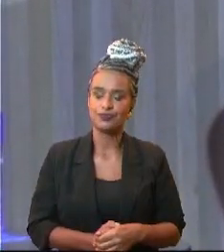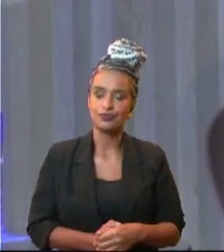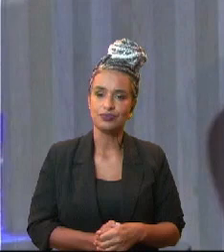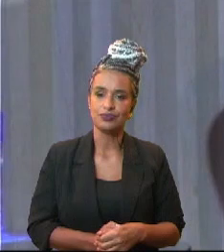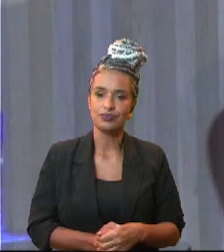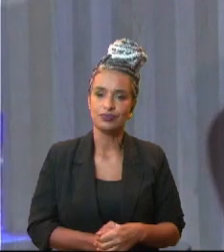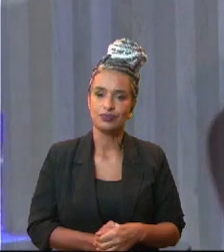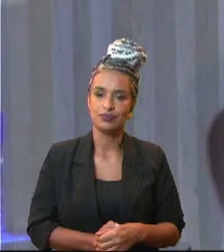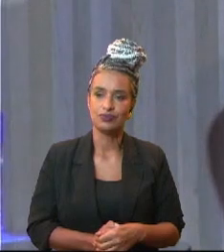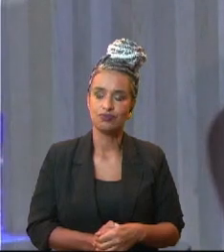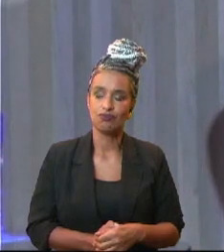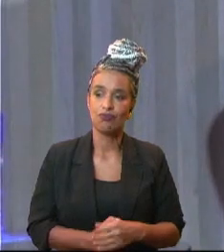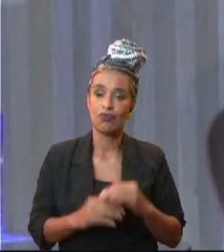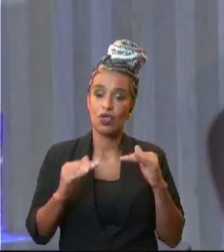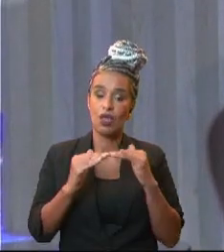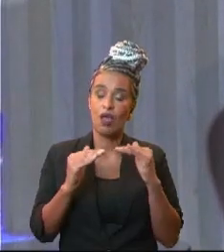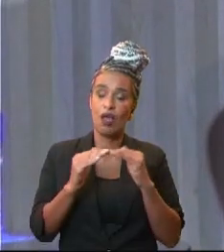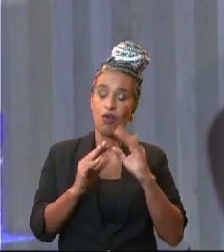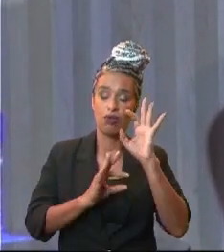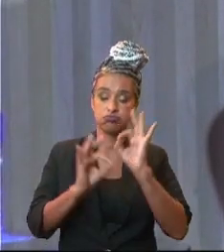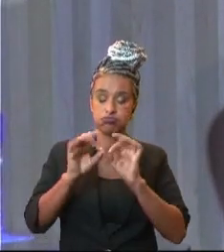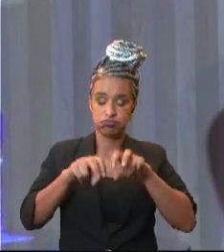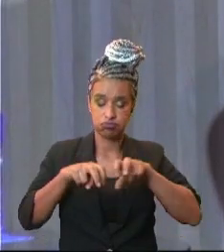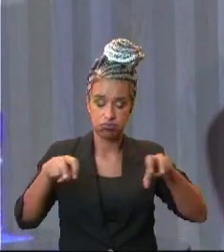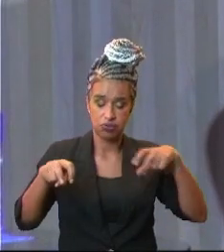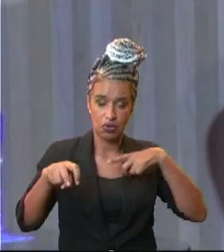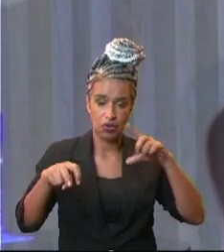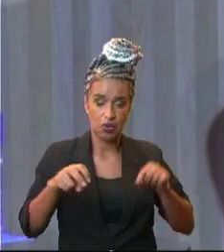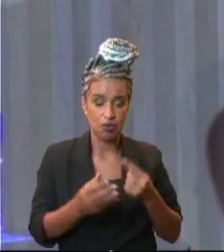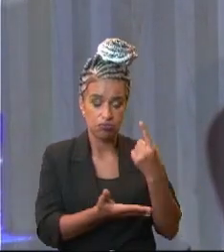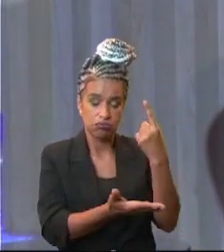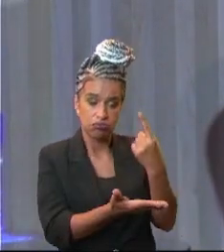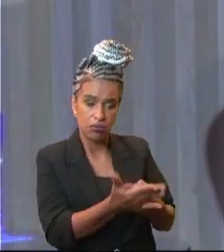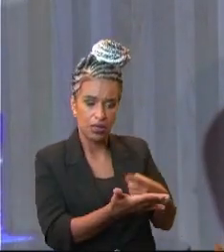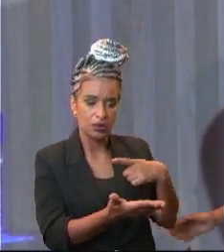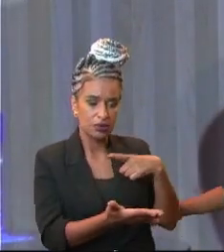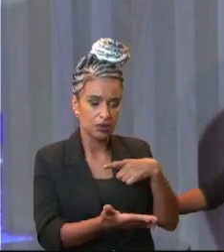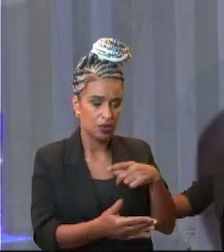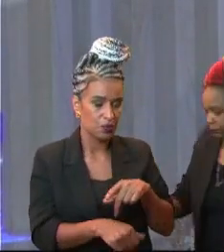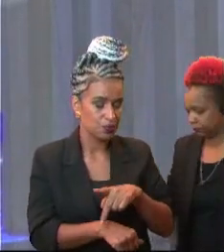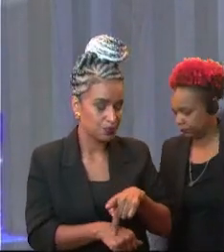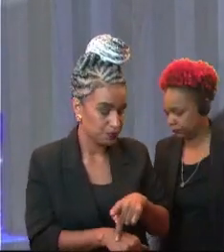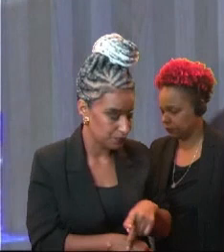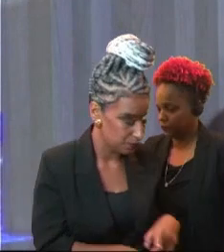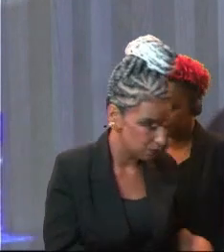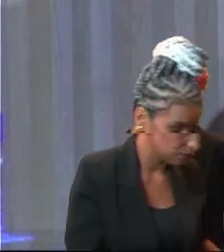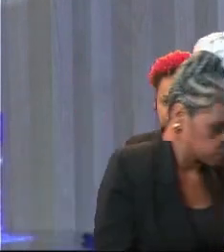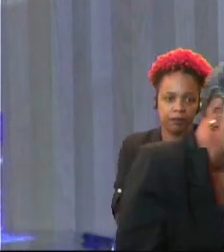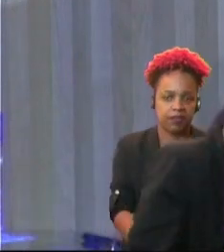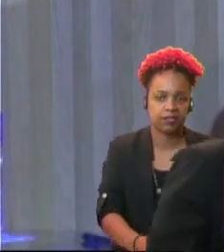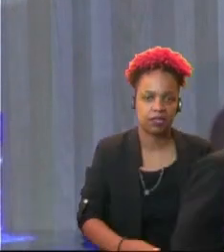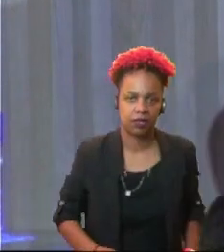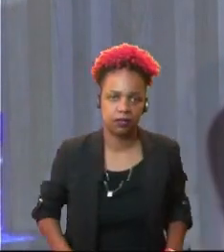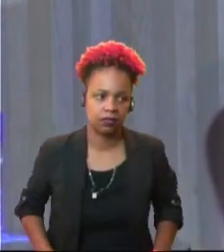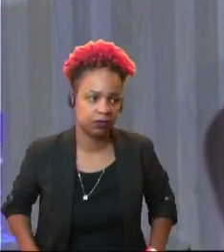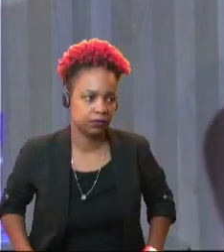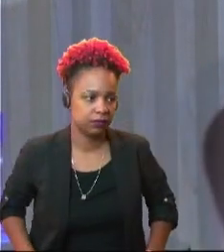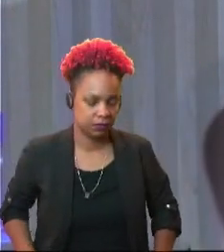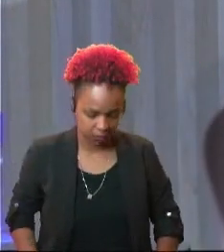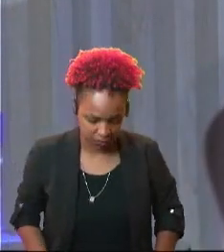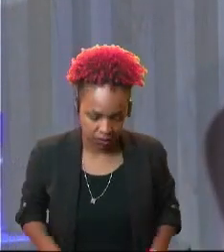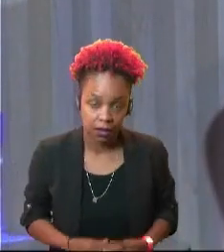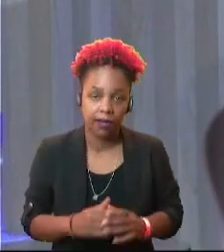to all panelists, de acordo com todos os panelistas, a cooperação multilateral é fundamental para organizações multilaterais para lidar com a tempestade perfeita.